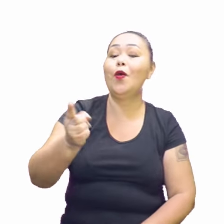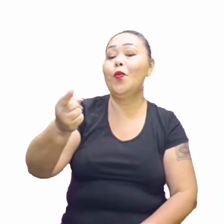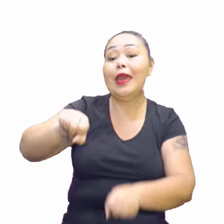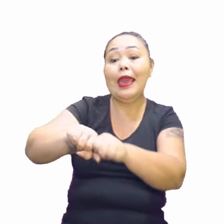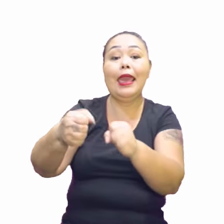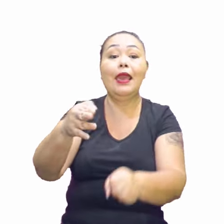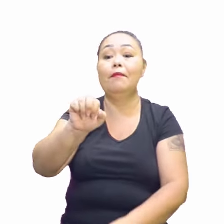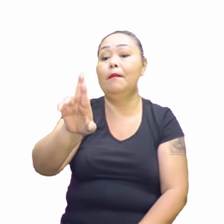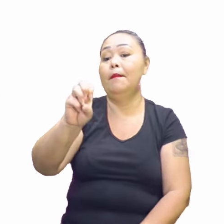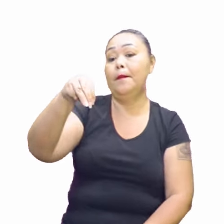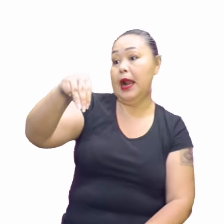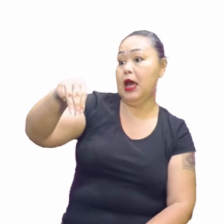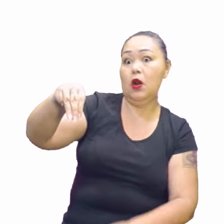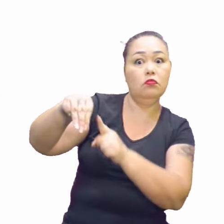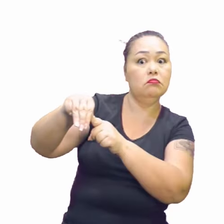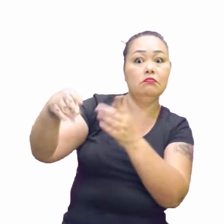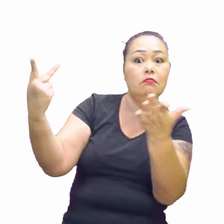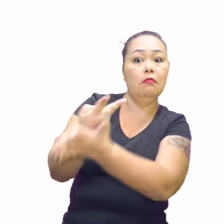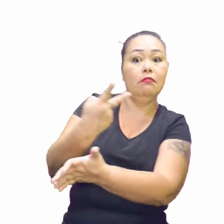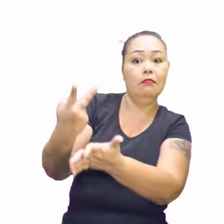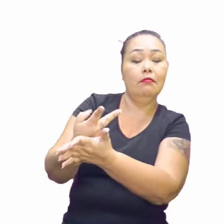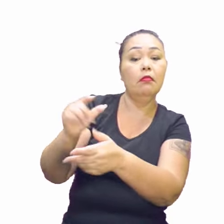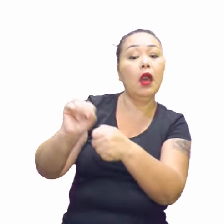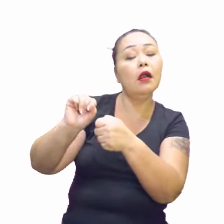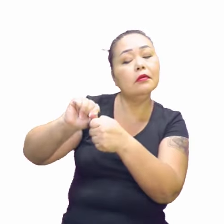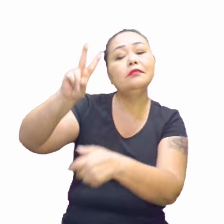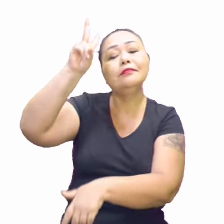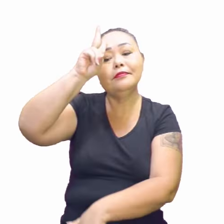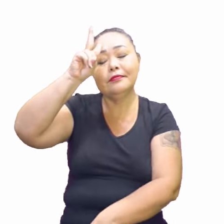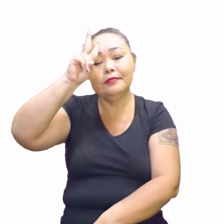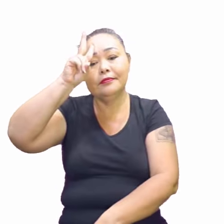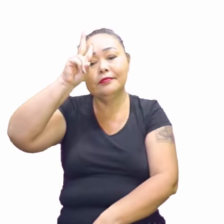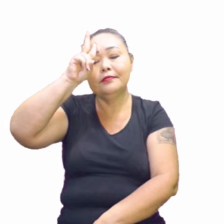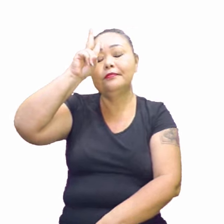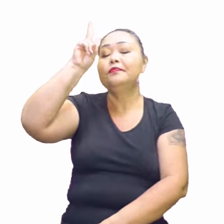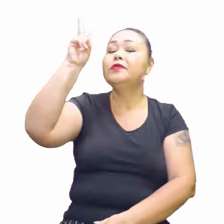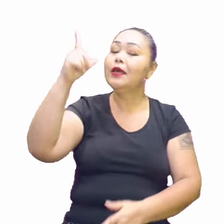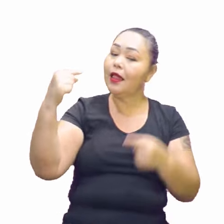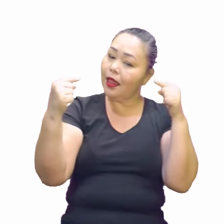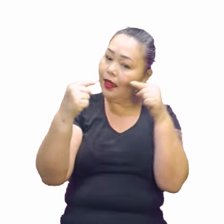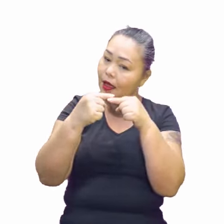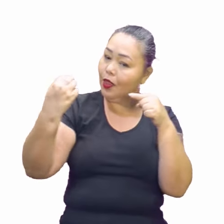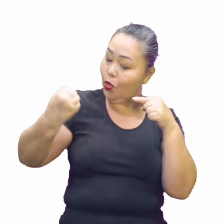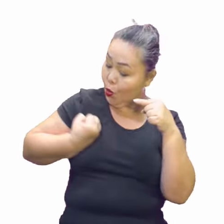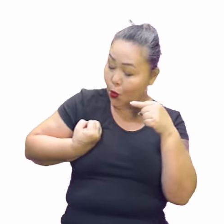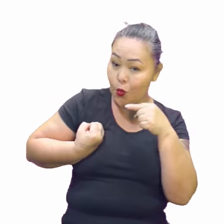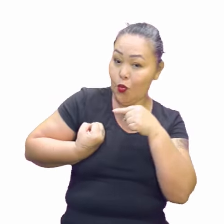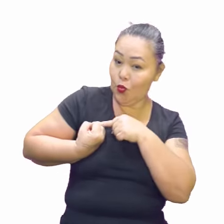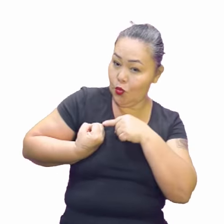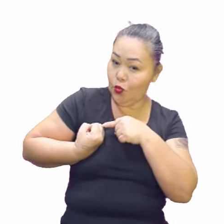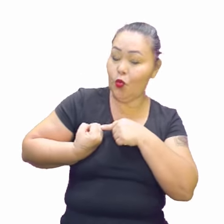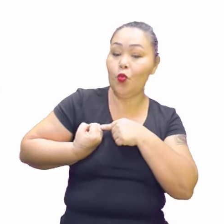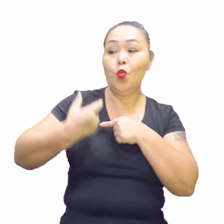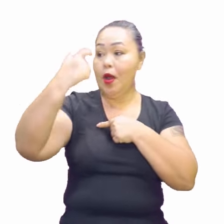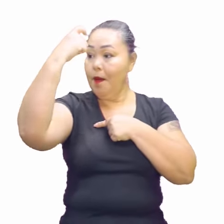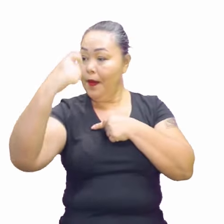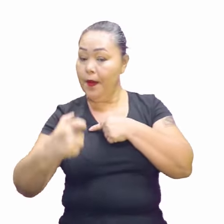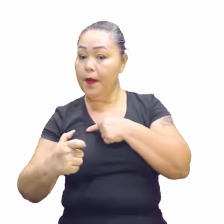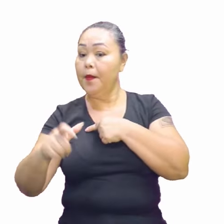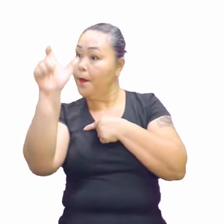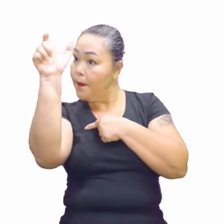quebraram. Muito bem. Lembra, você vai lembrar da silepse de número, exatamente, silepse de